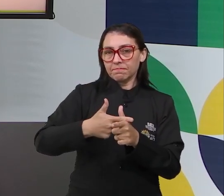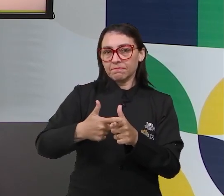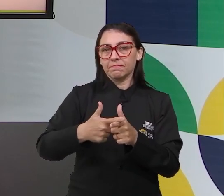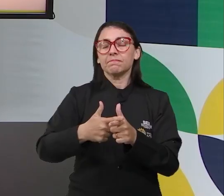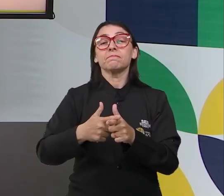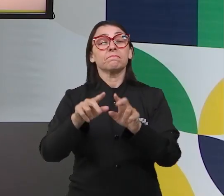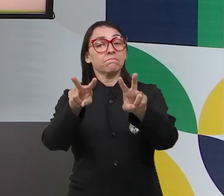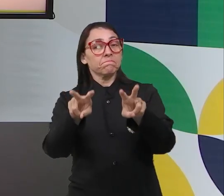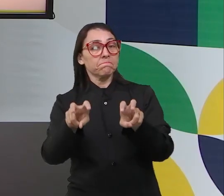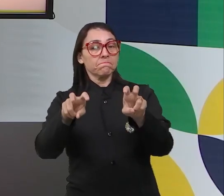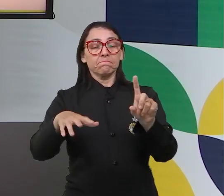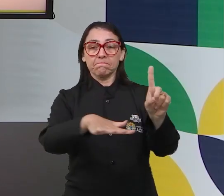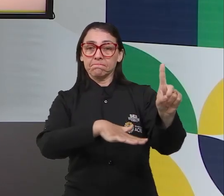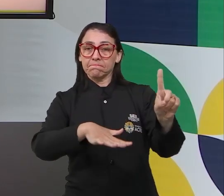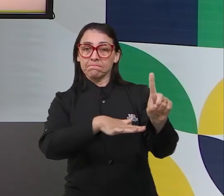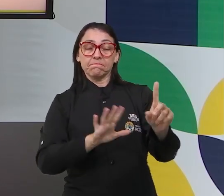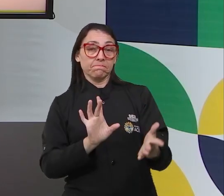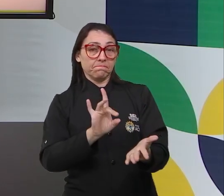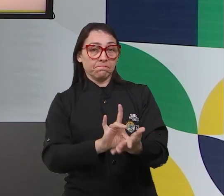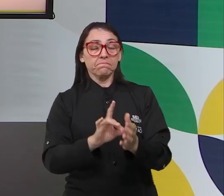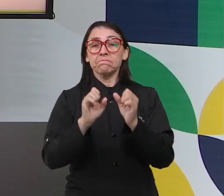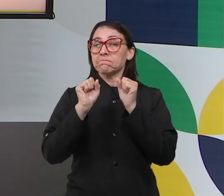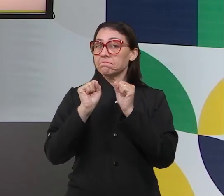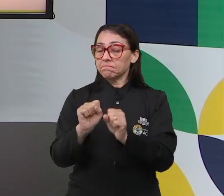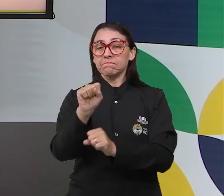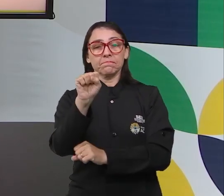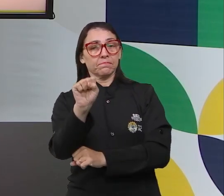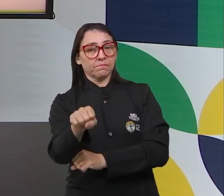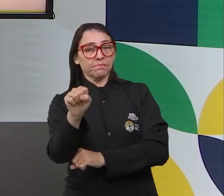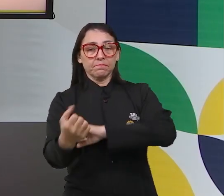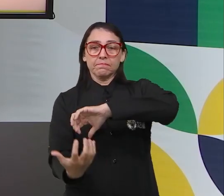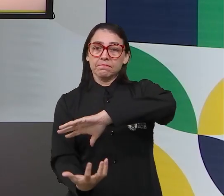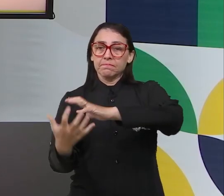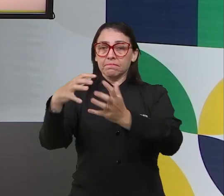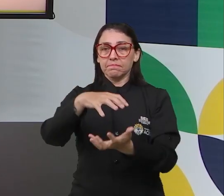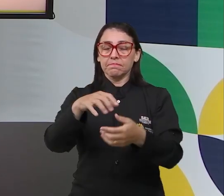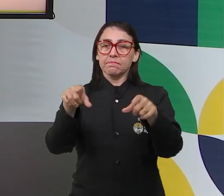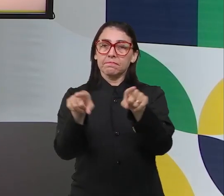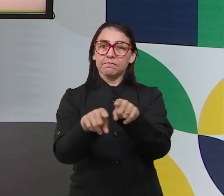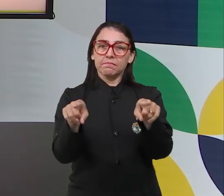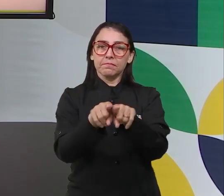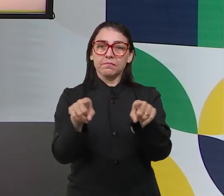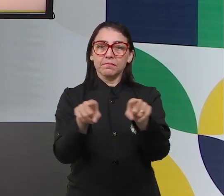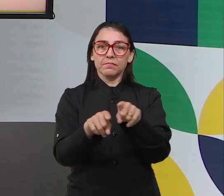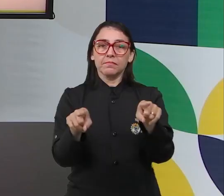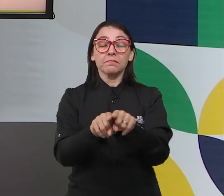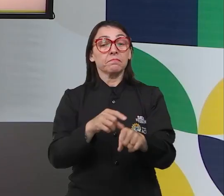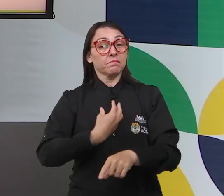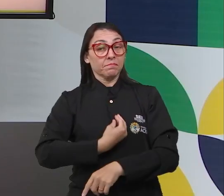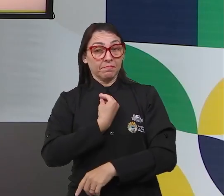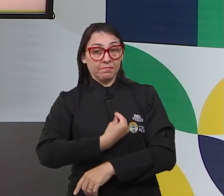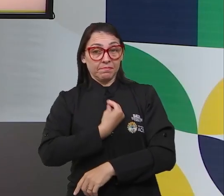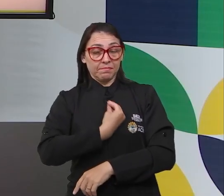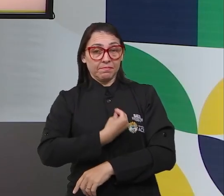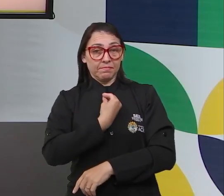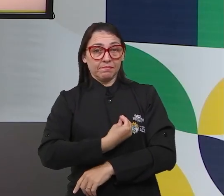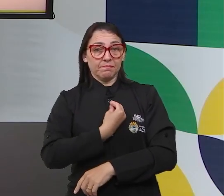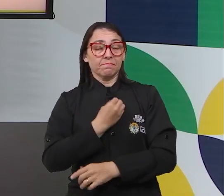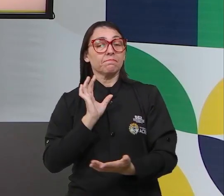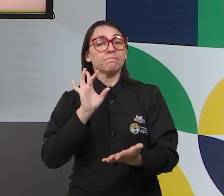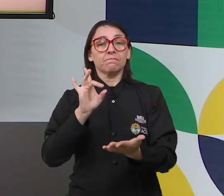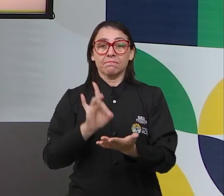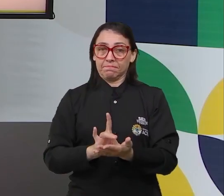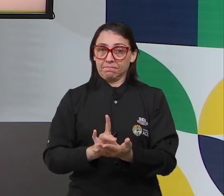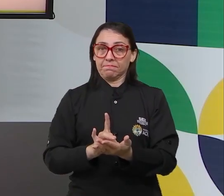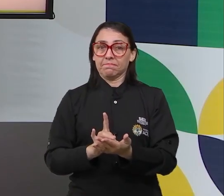que é um tema social real, ele pode assim transformar também na sua vida real.